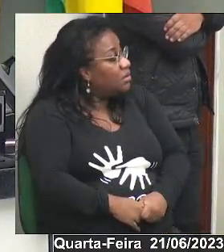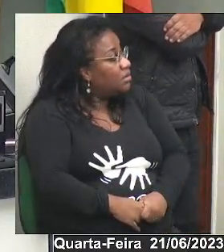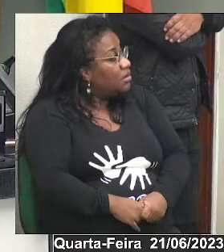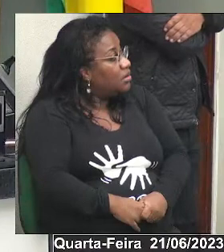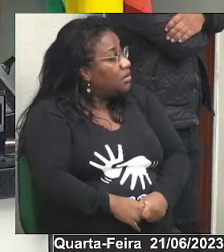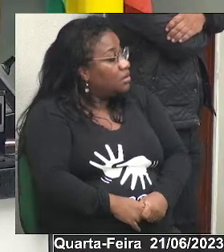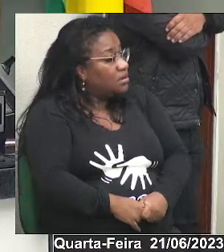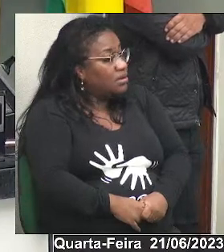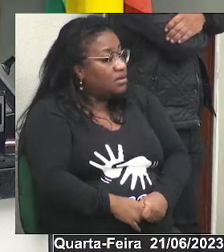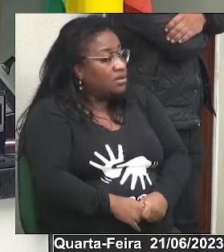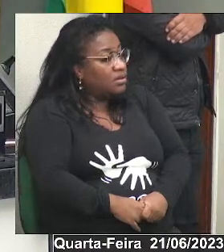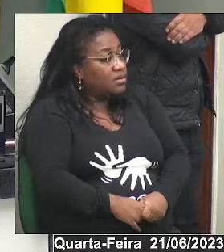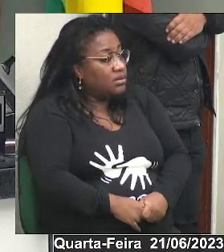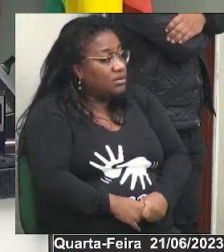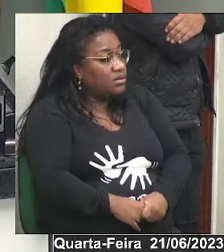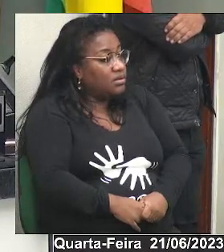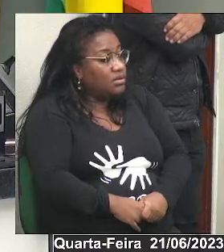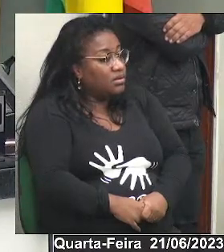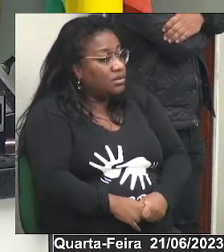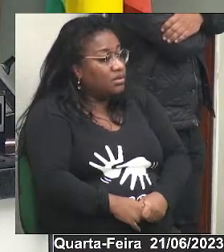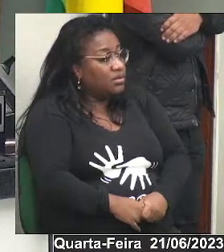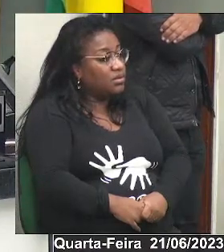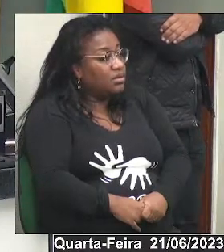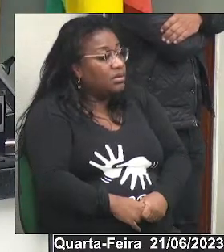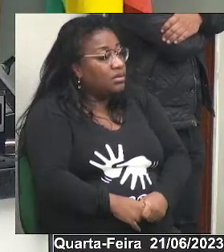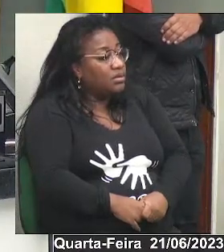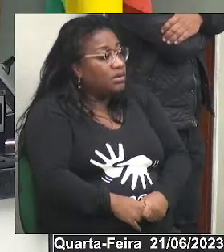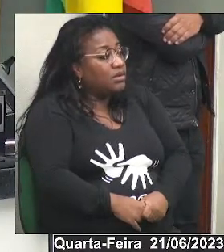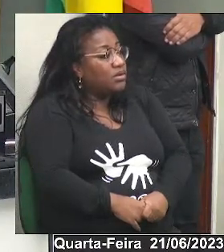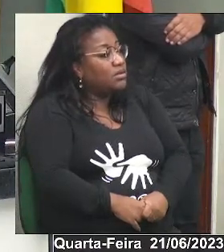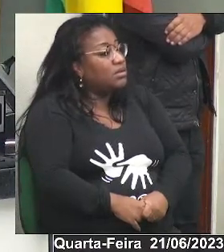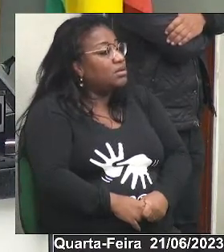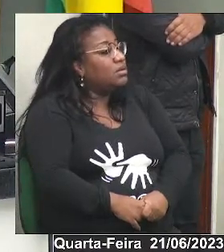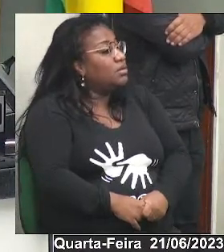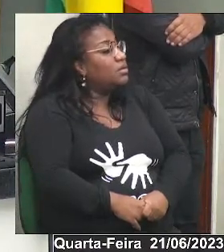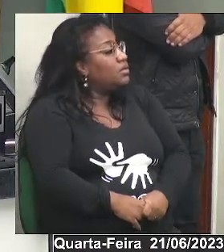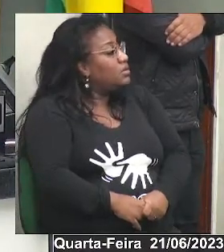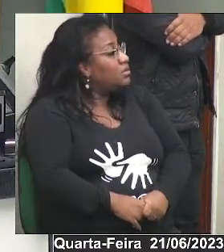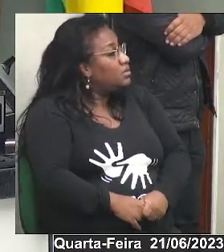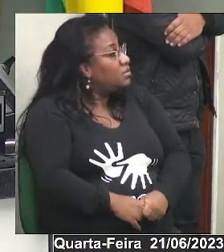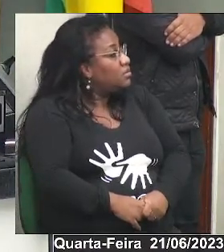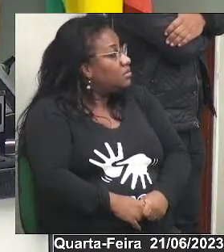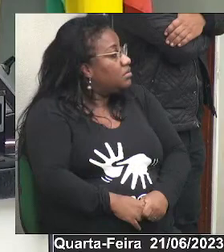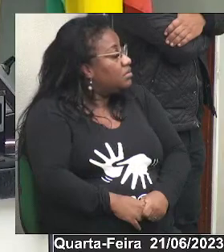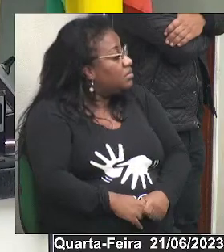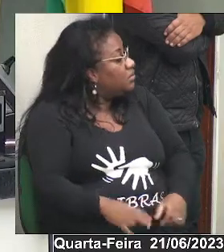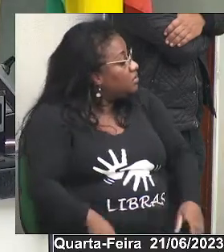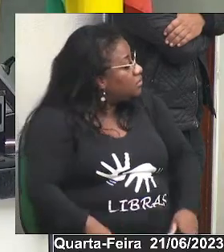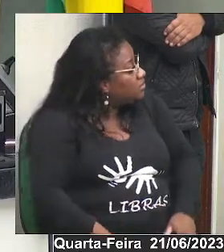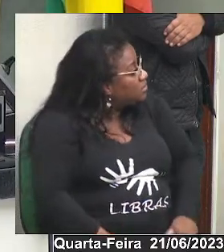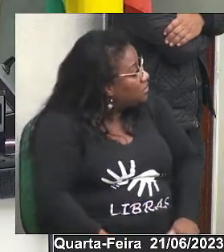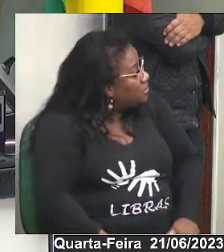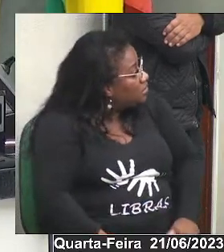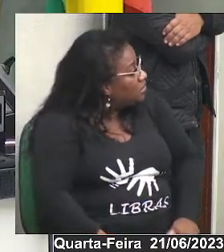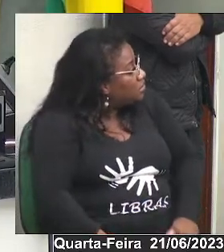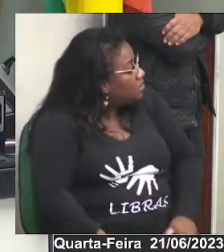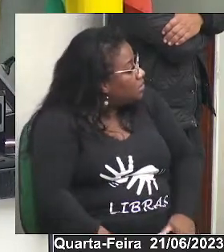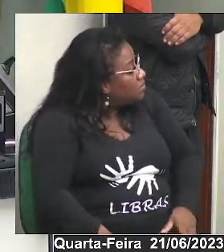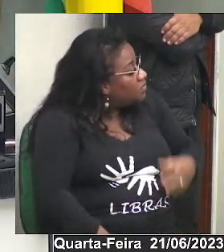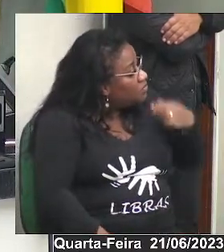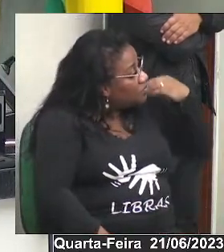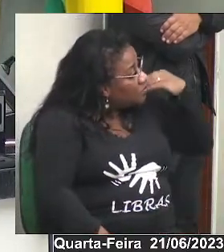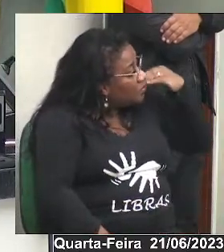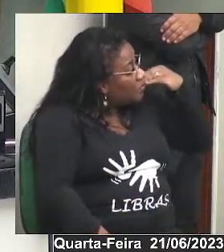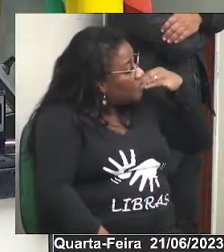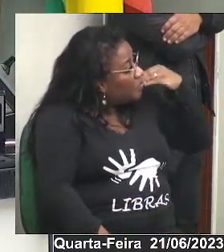Isso, vai marcar audiência pública com vocês. Isso. Isso mesmo. Bob. Eu queria só que mostrasse isso daqui para